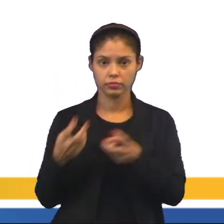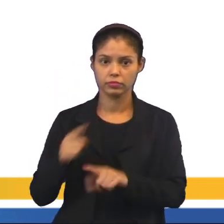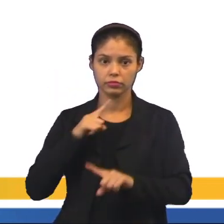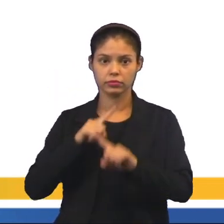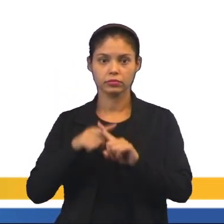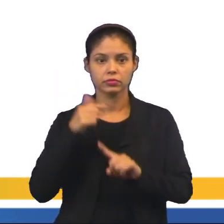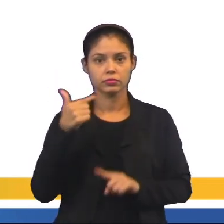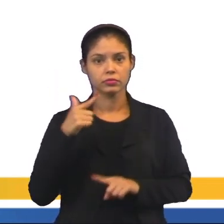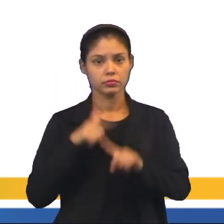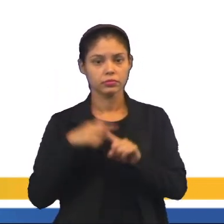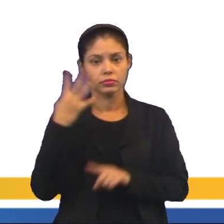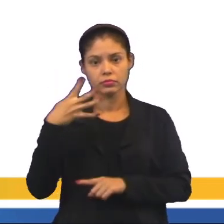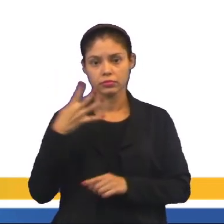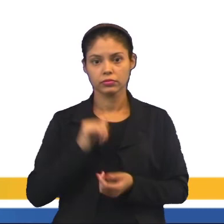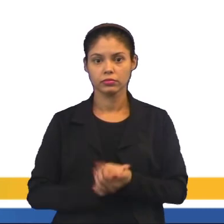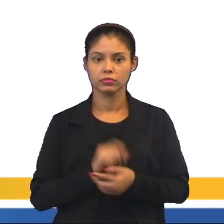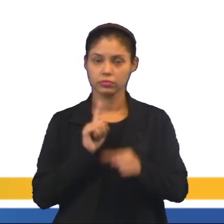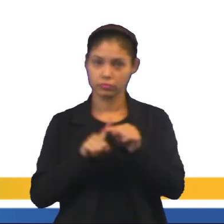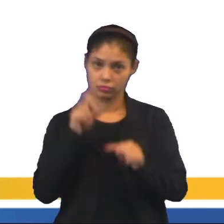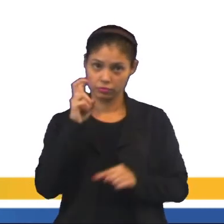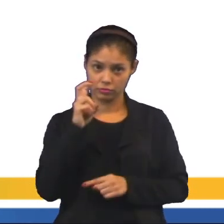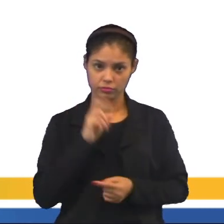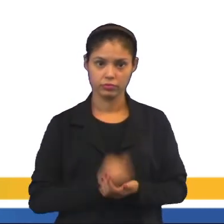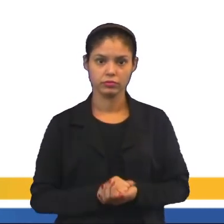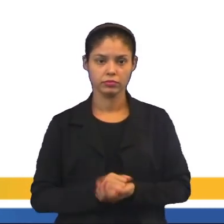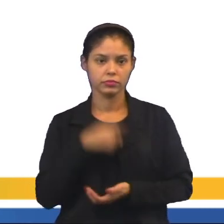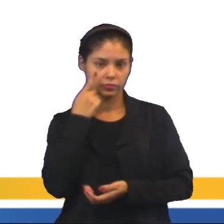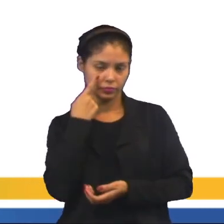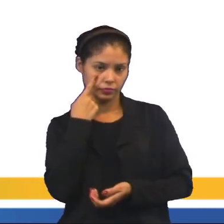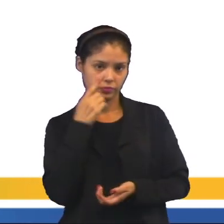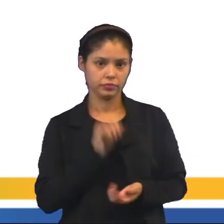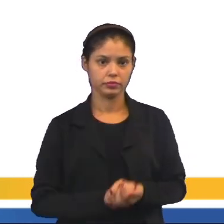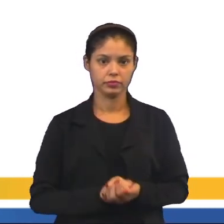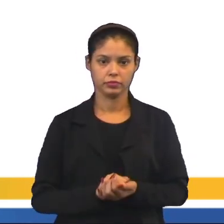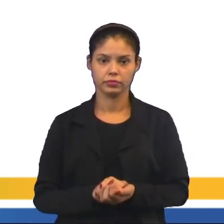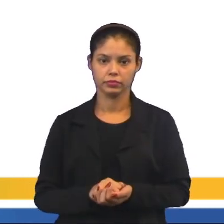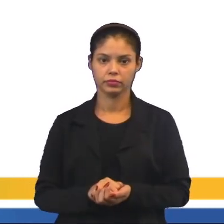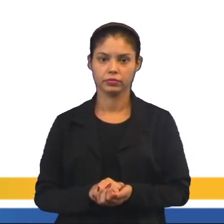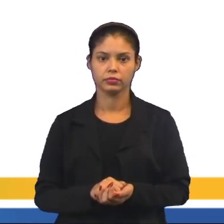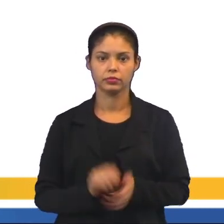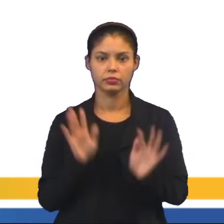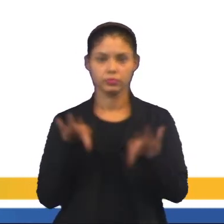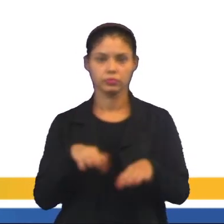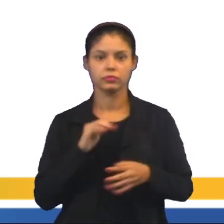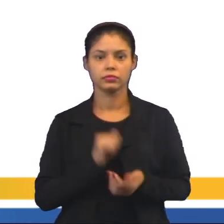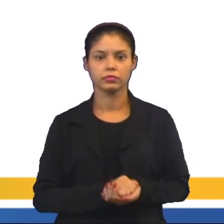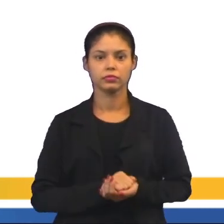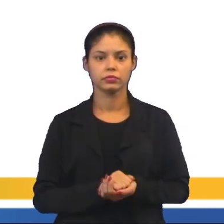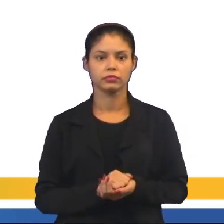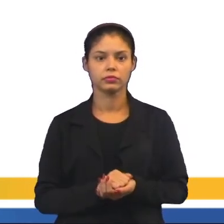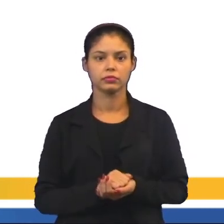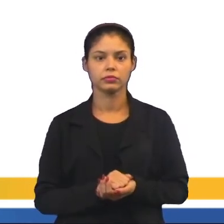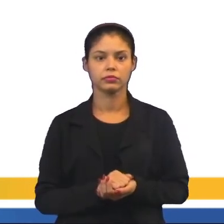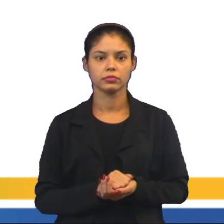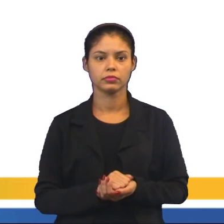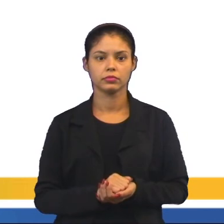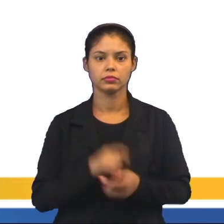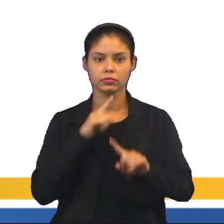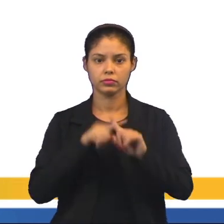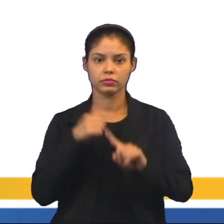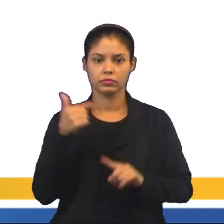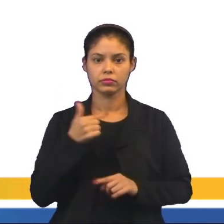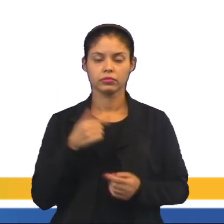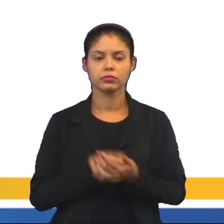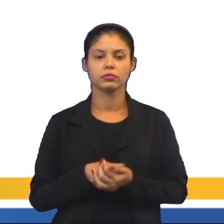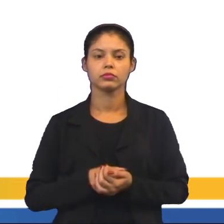vezes 2, 4, mais 1, 5. Observa na matriz final. 2 vezes 1,